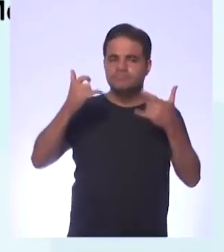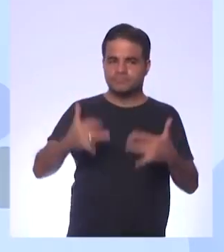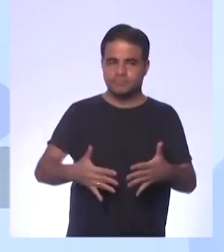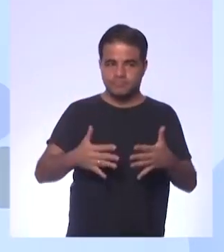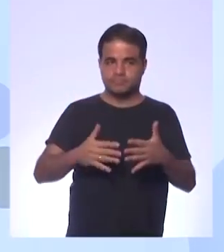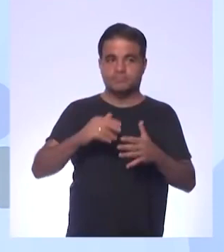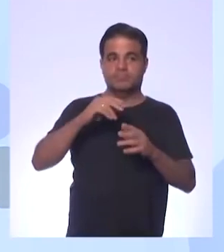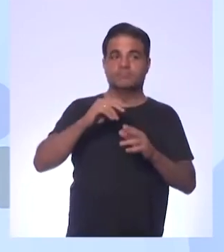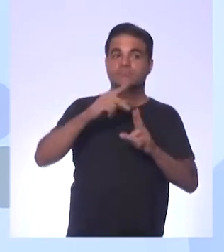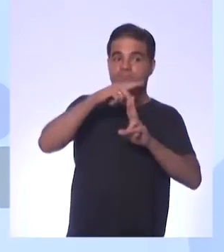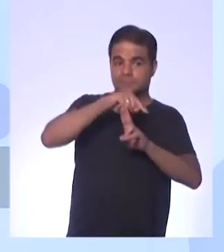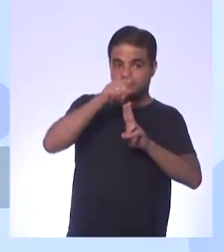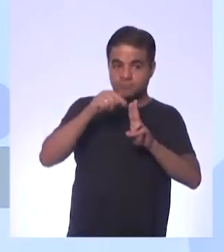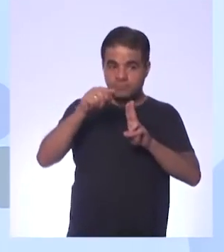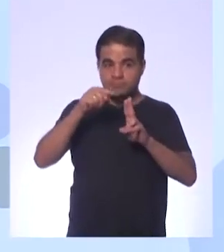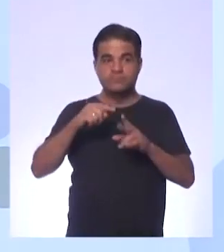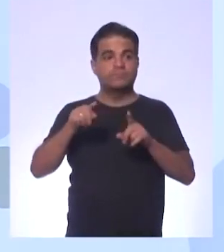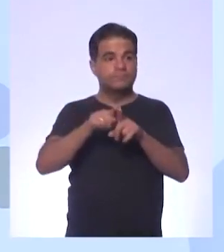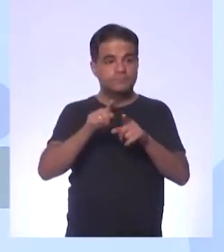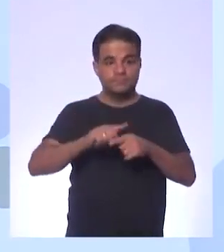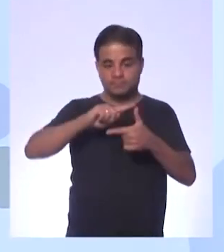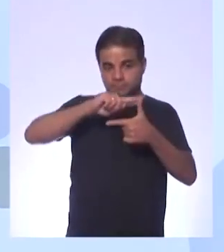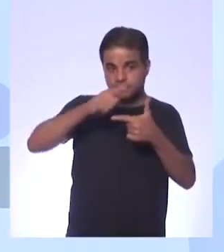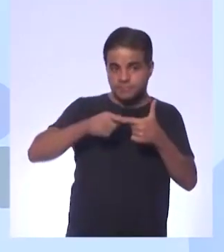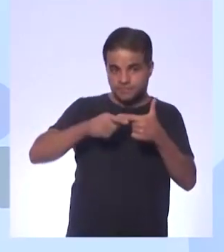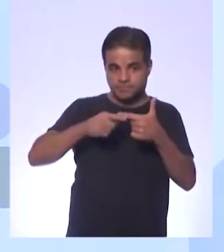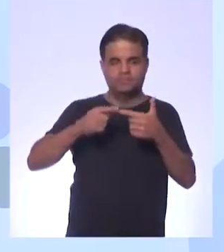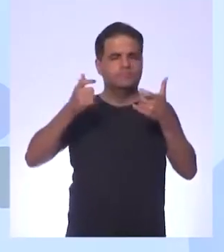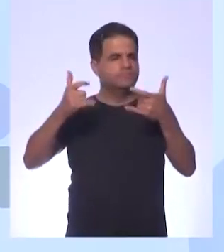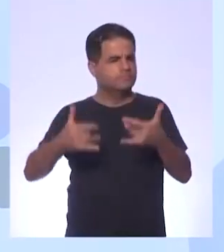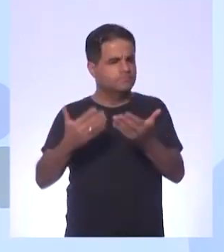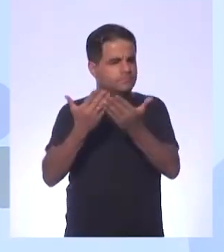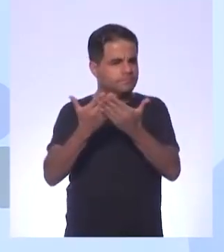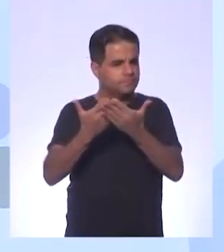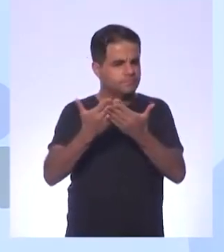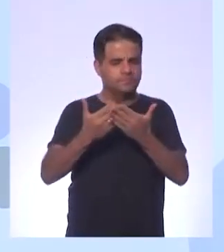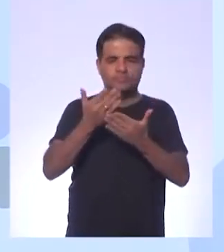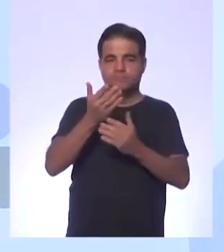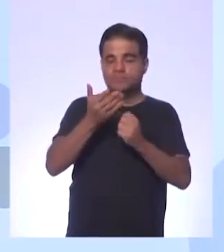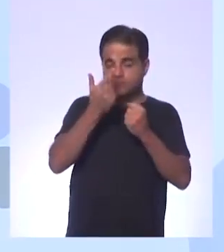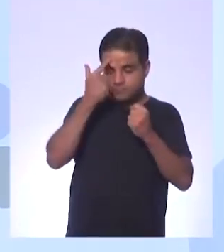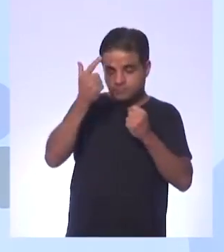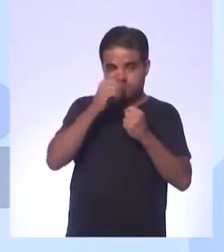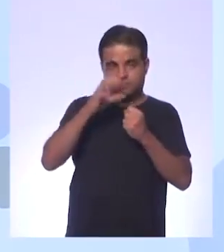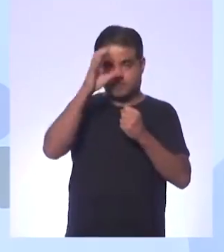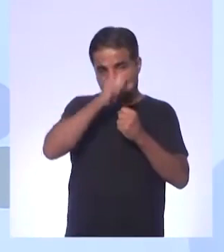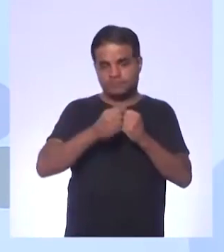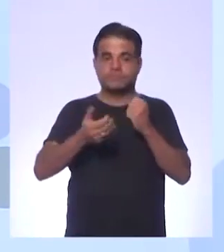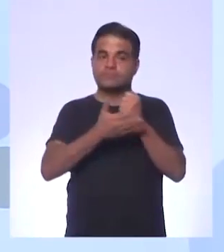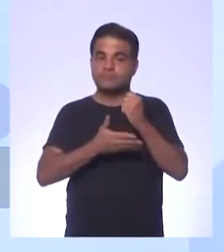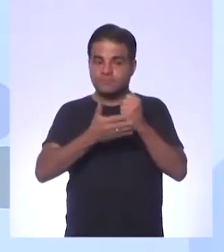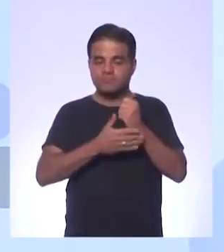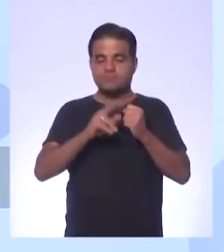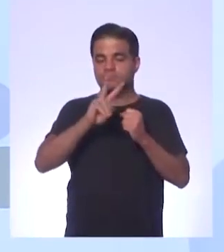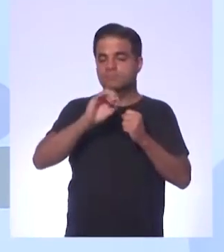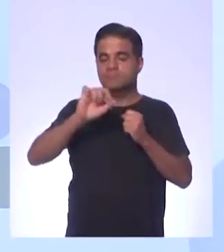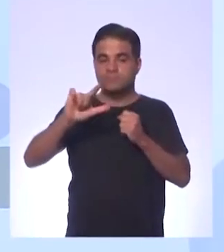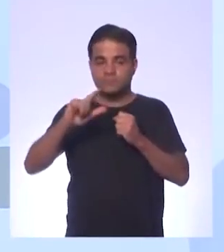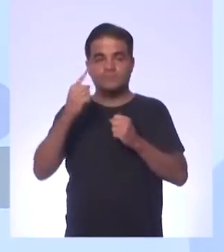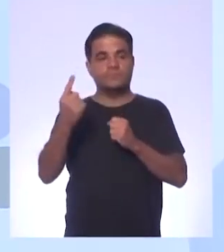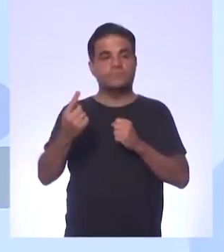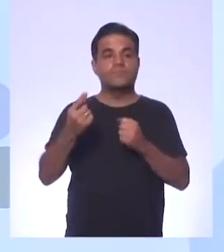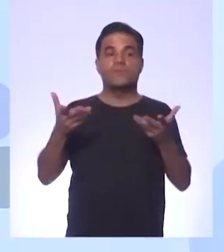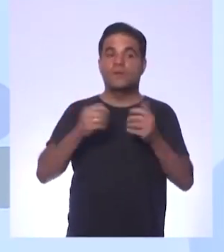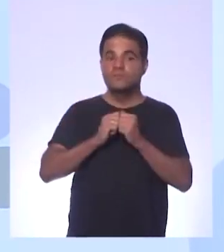sobre o π e sobre o comprimento de uma circunferência. Essa aula é baseada no material Aprender Sempre, volume 1, e hoje